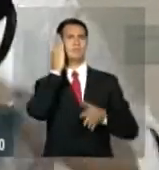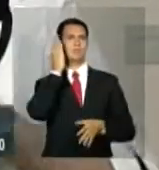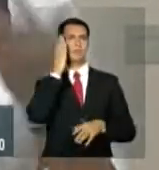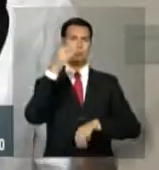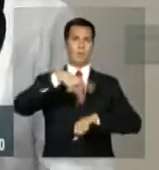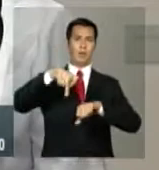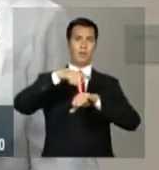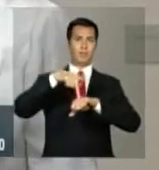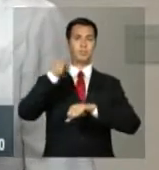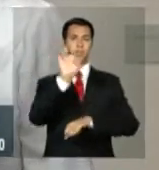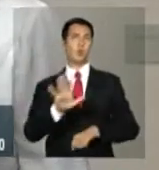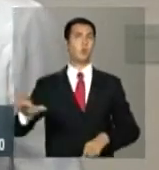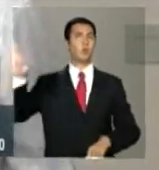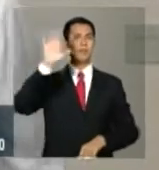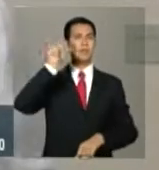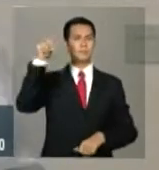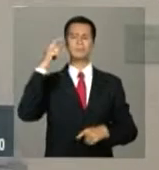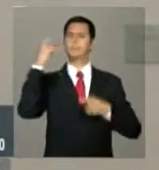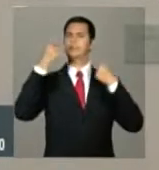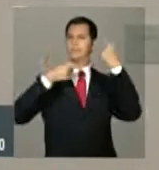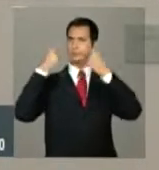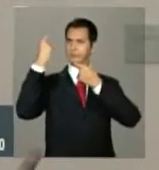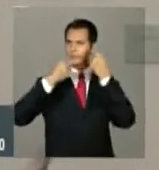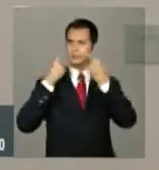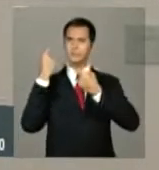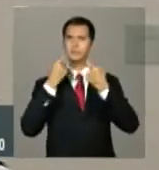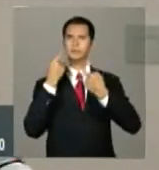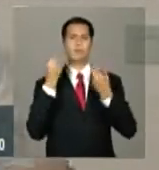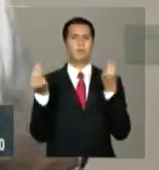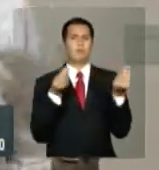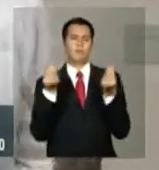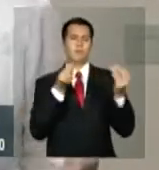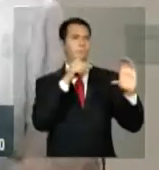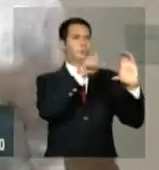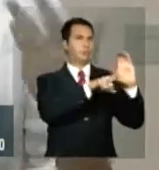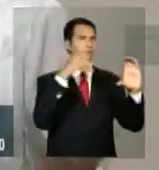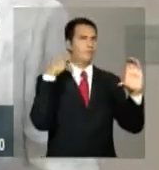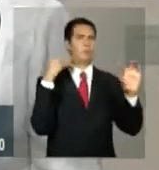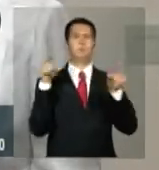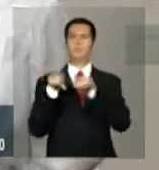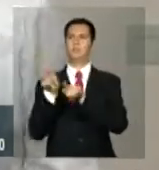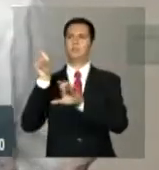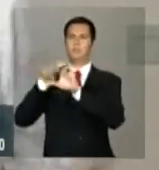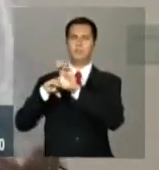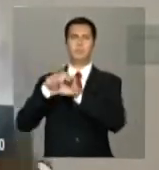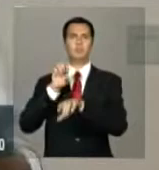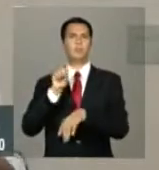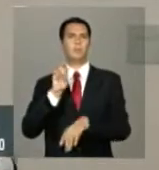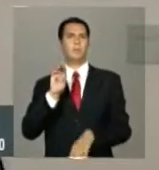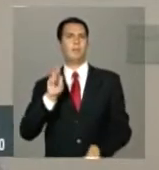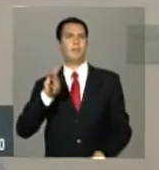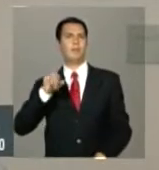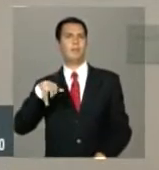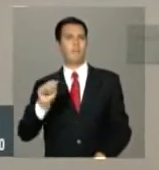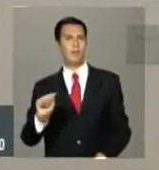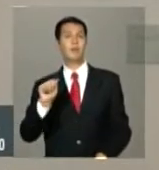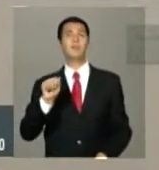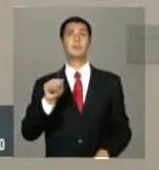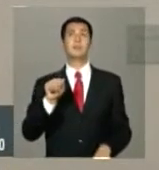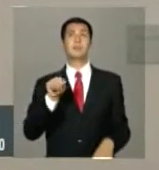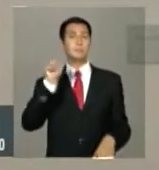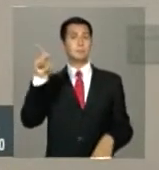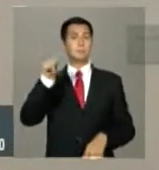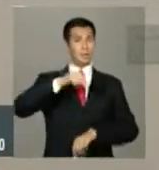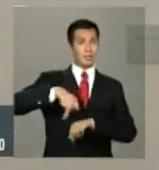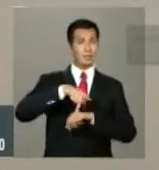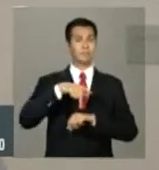estão extremamente preocupados com essa questão e estão encaminhando uma série de iniciativas para tentar